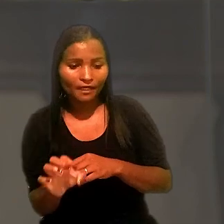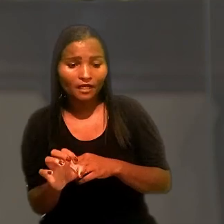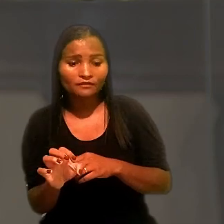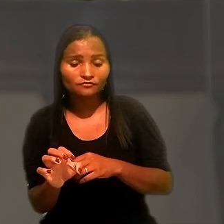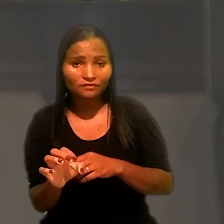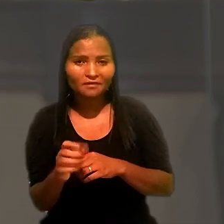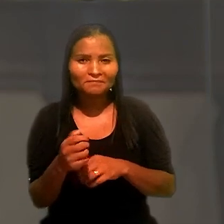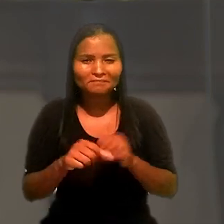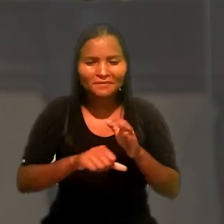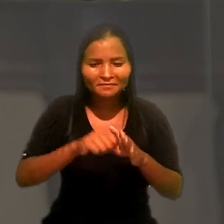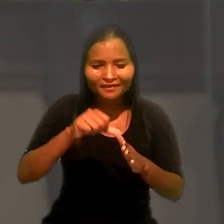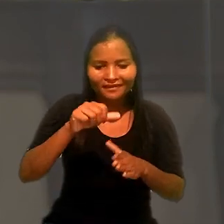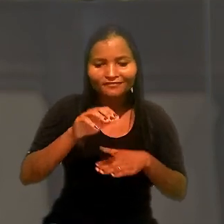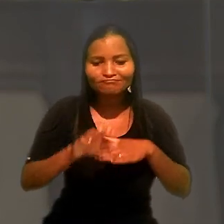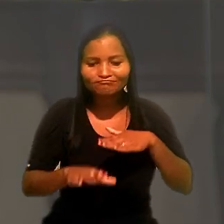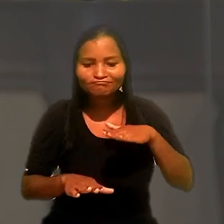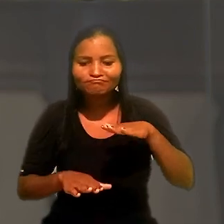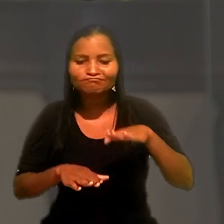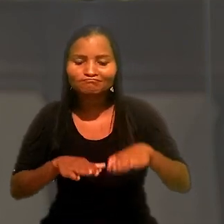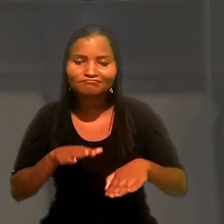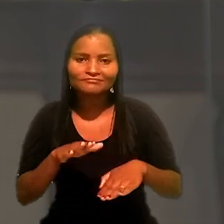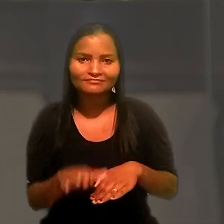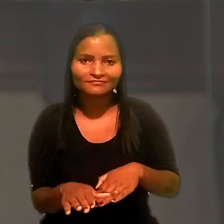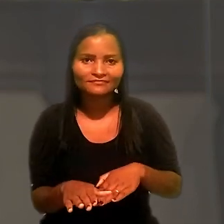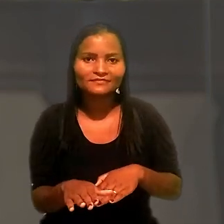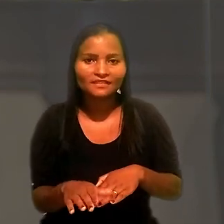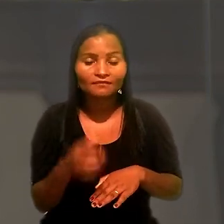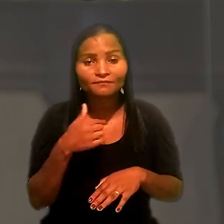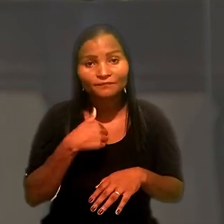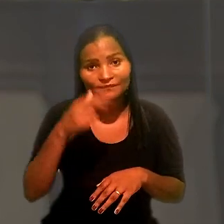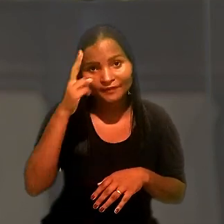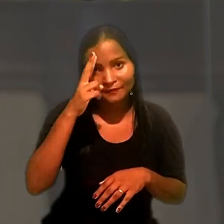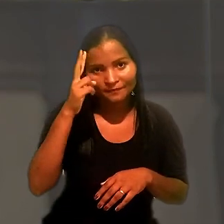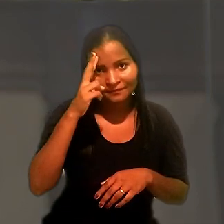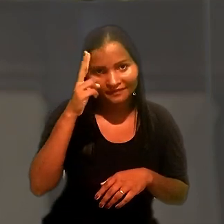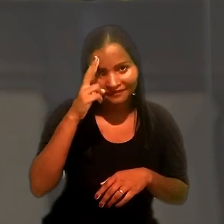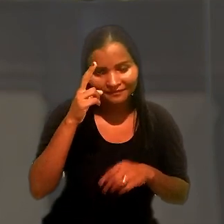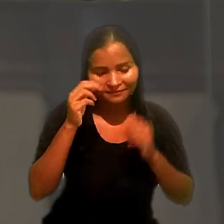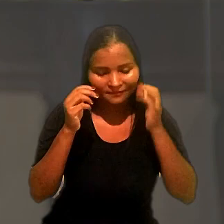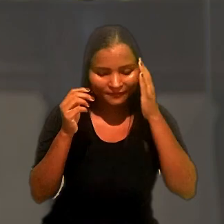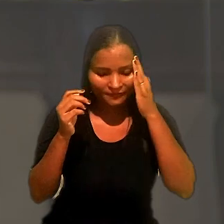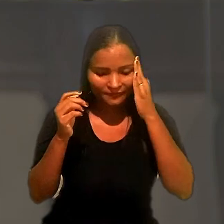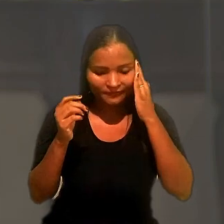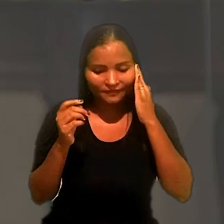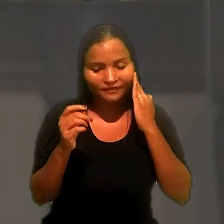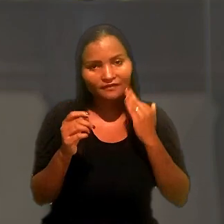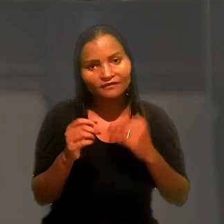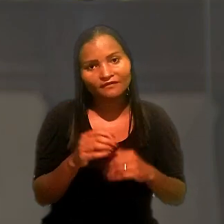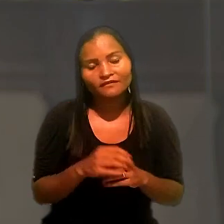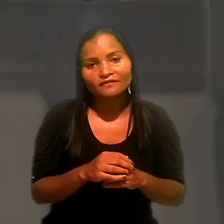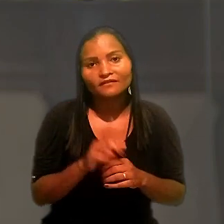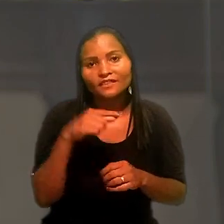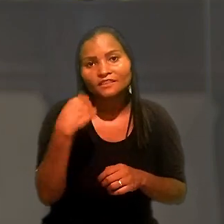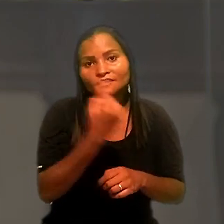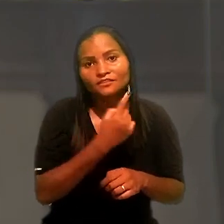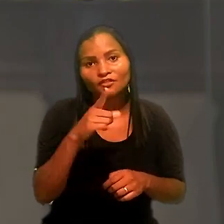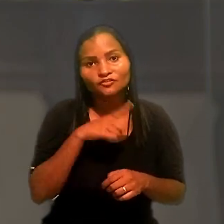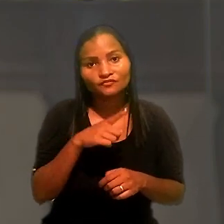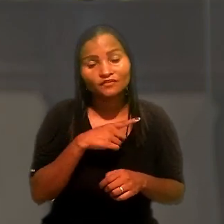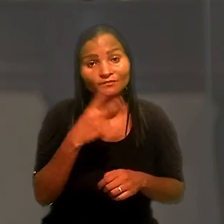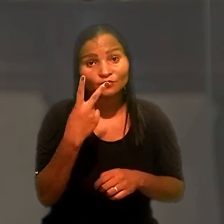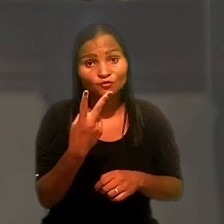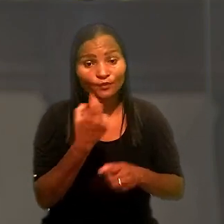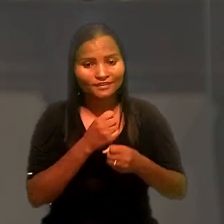passos. Eu me lembro que nós tivemos dois grandes envolvimentos. Eu me recordo